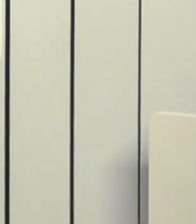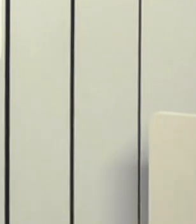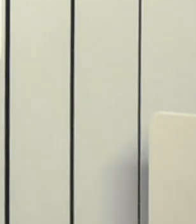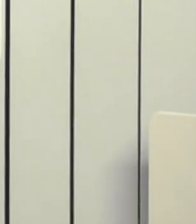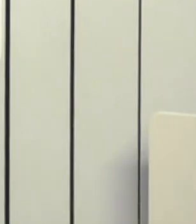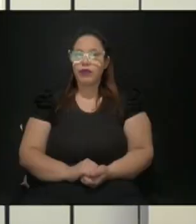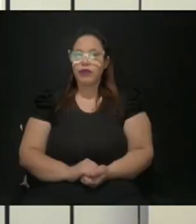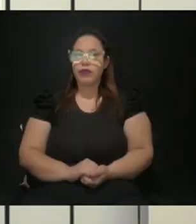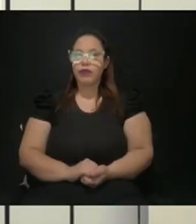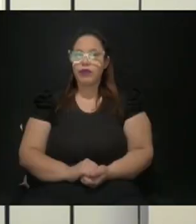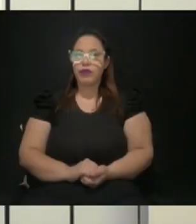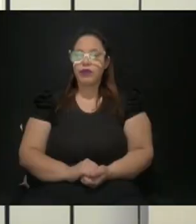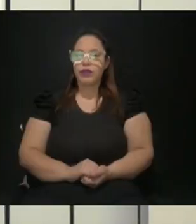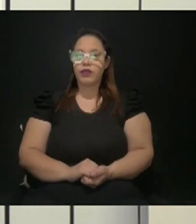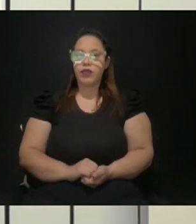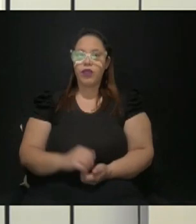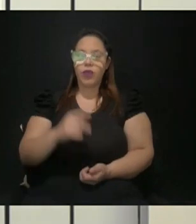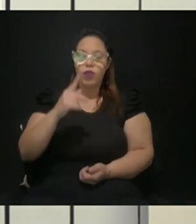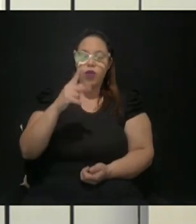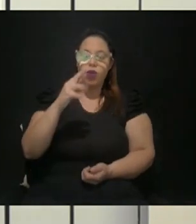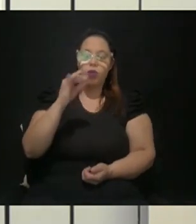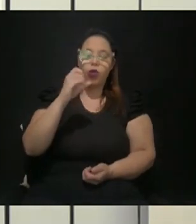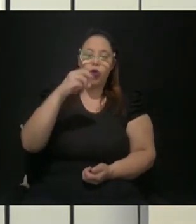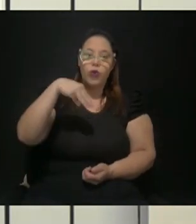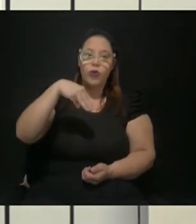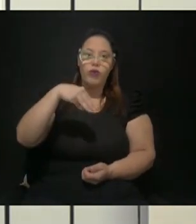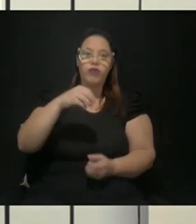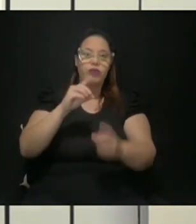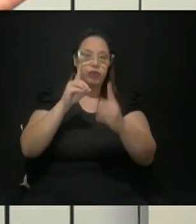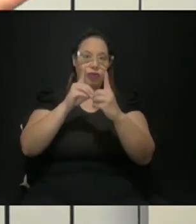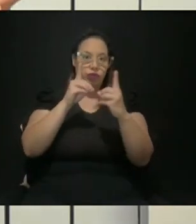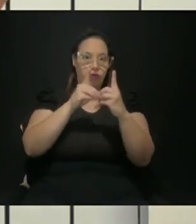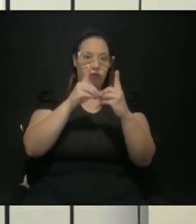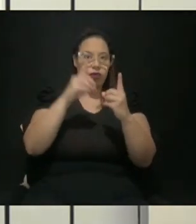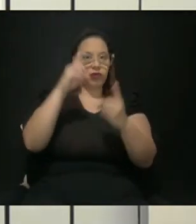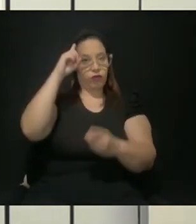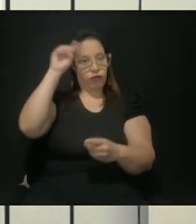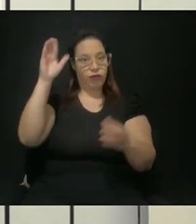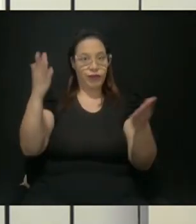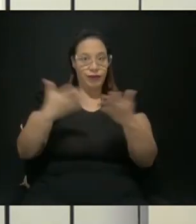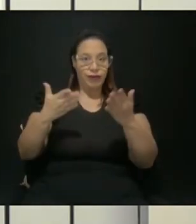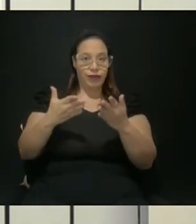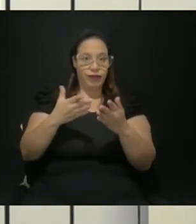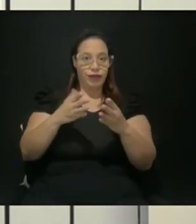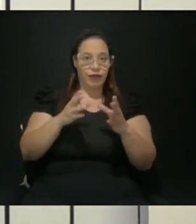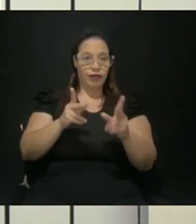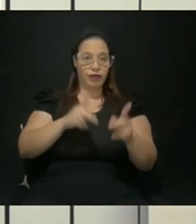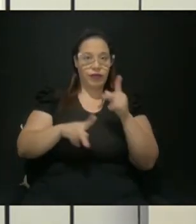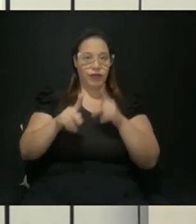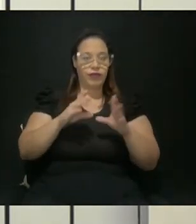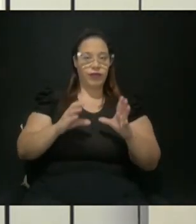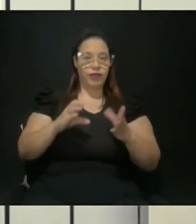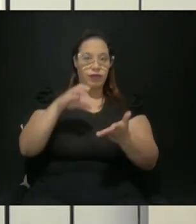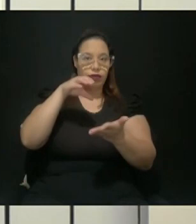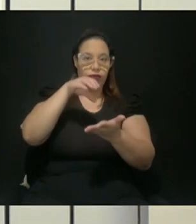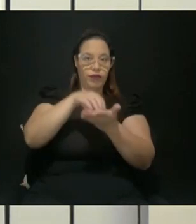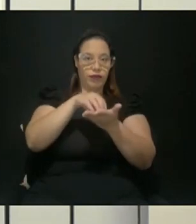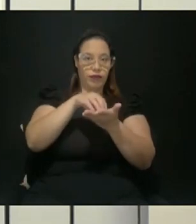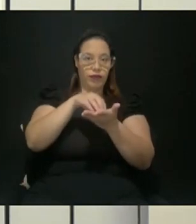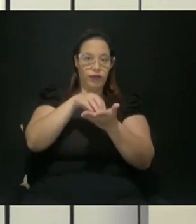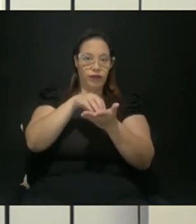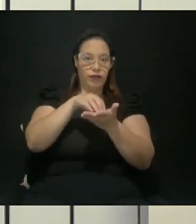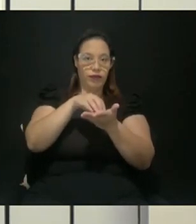O Procon Campinas está atendendo no dia de hoje a população no Centro de Integração da